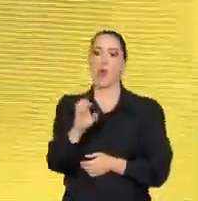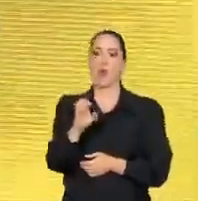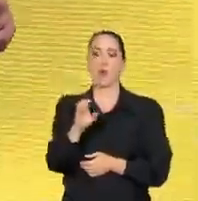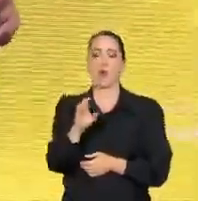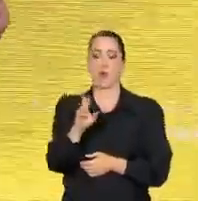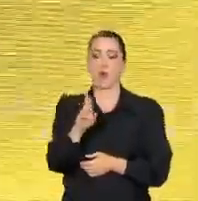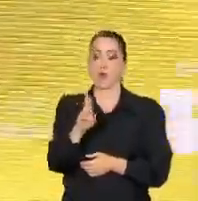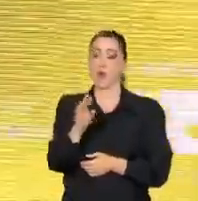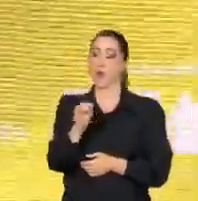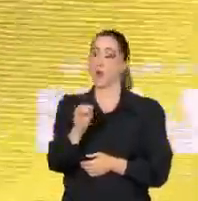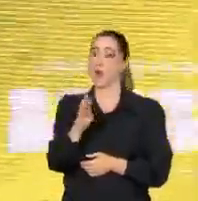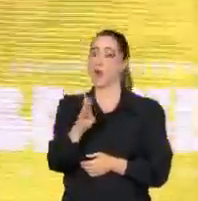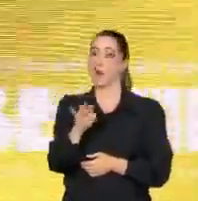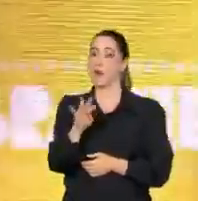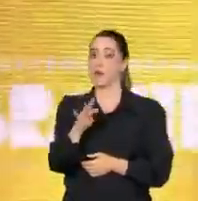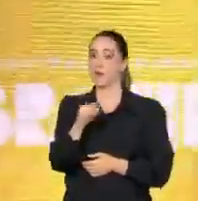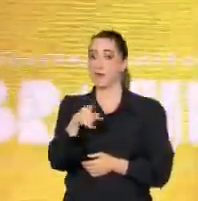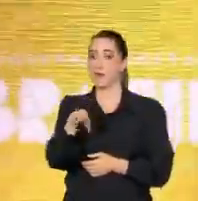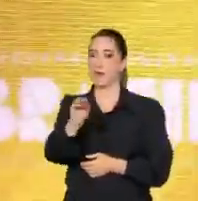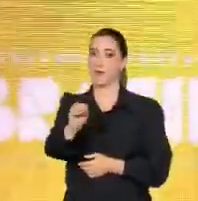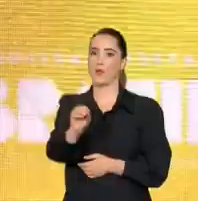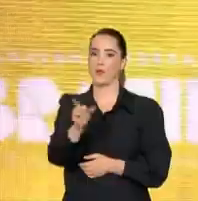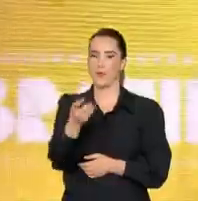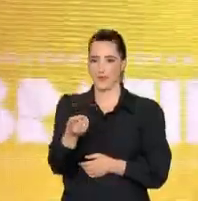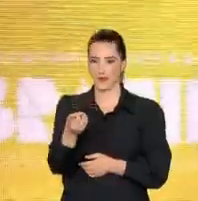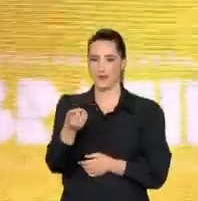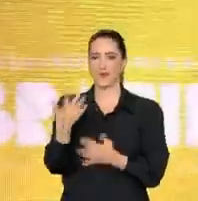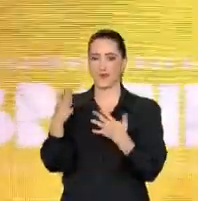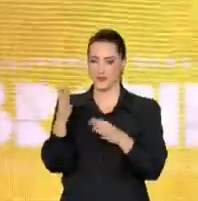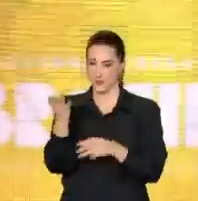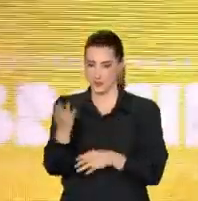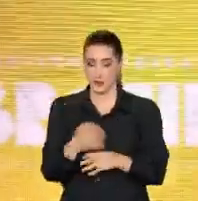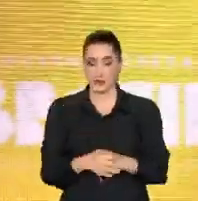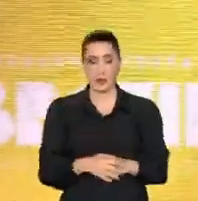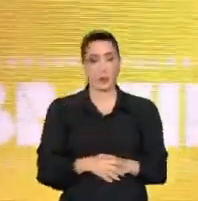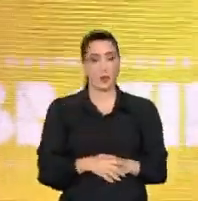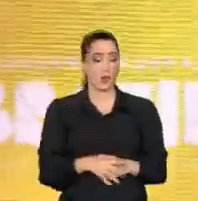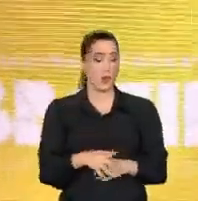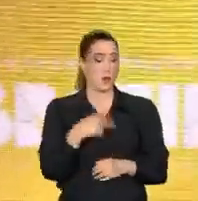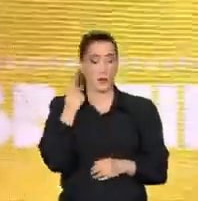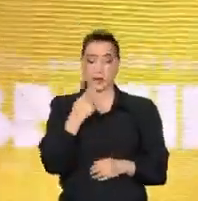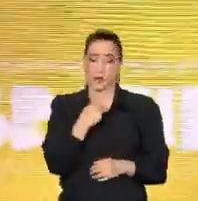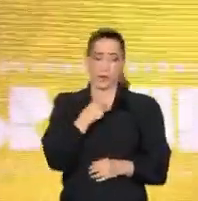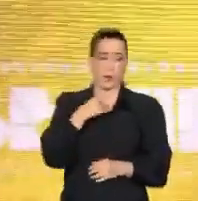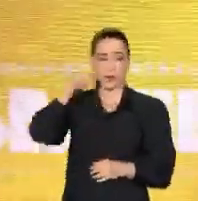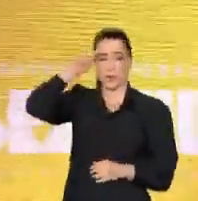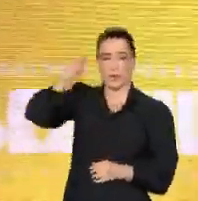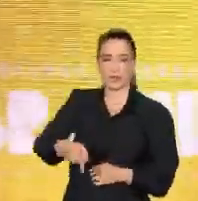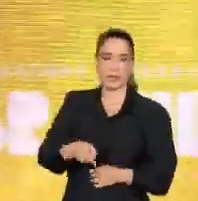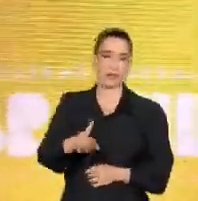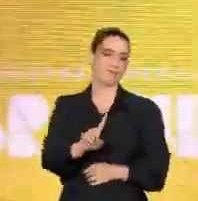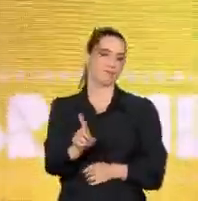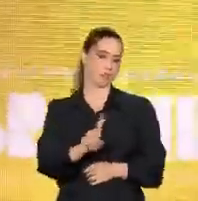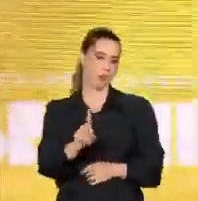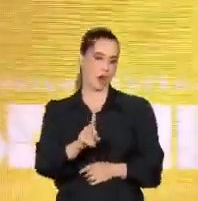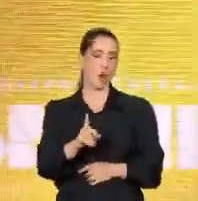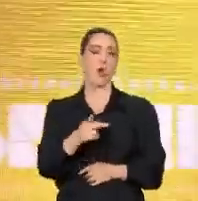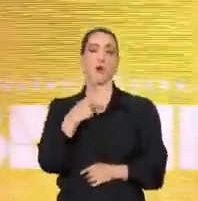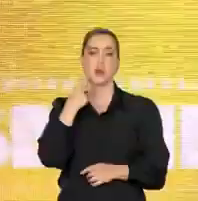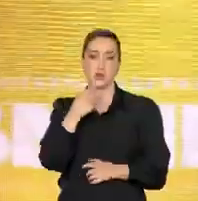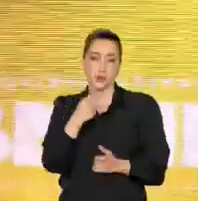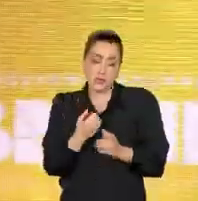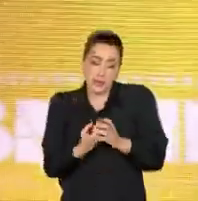portanto, uma política ela não pode, primeiro, como eu falei, construir de cima para baixo. Ela precisa ser construída